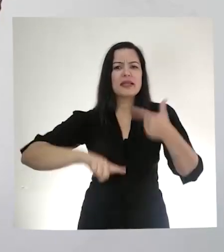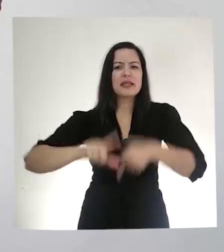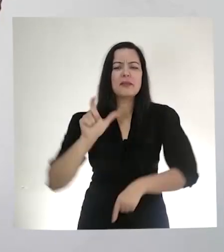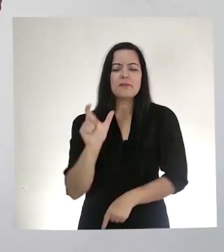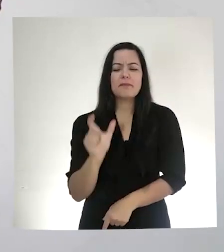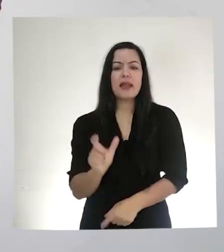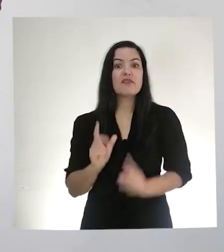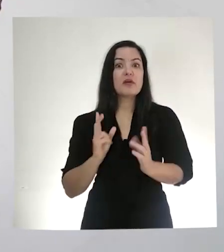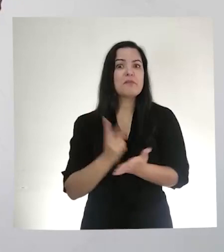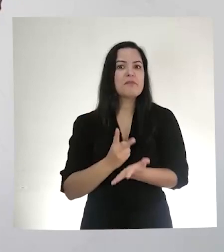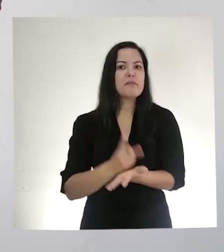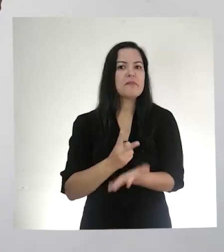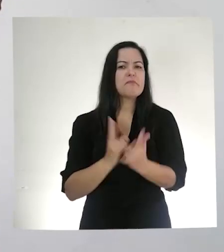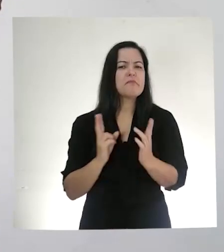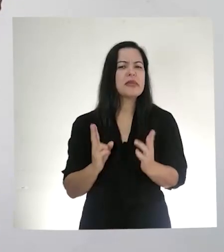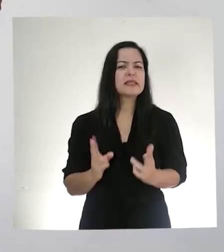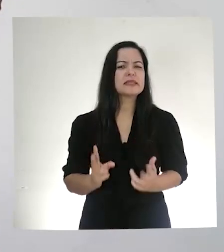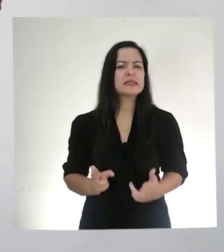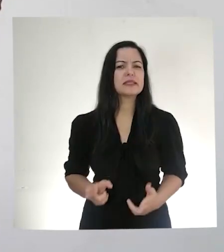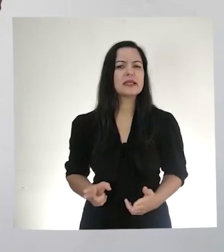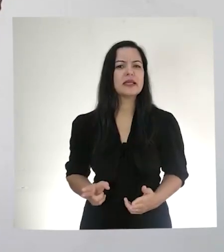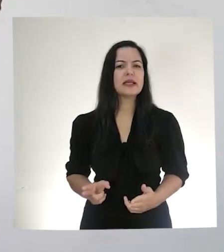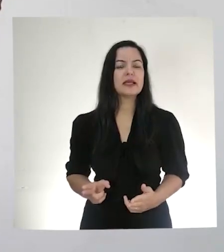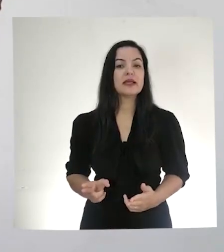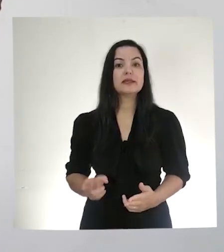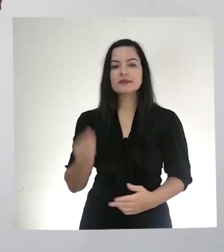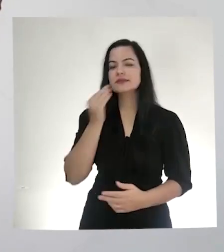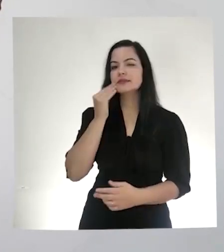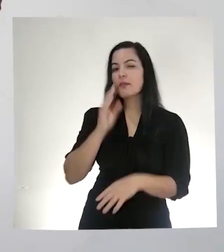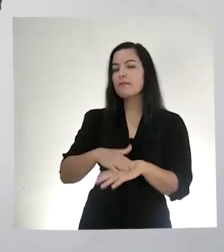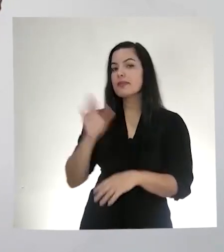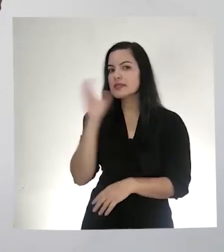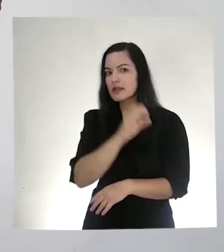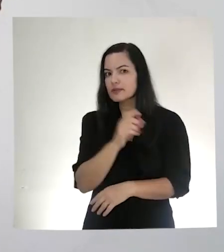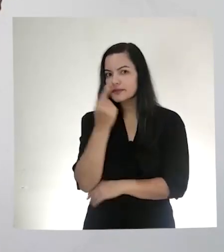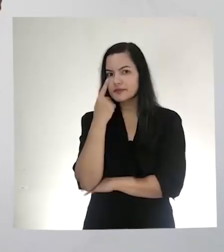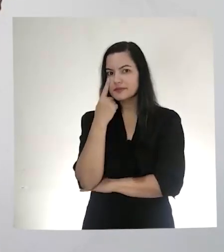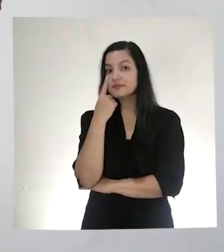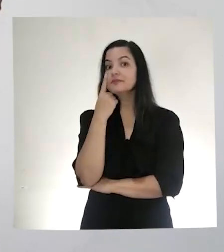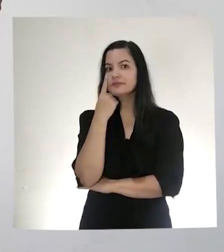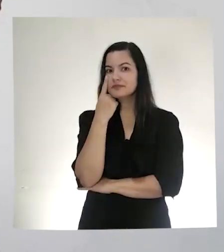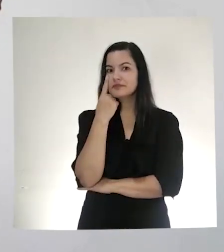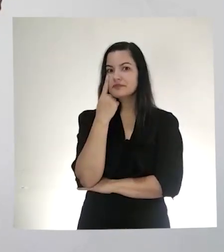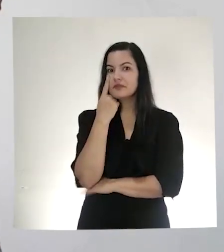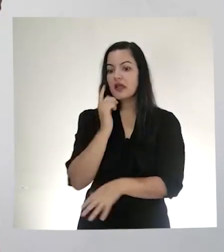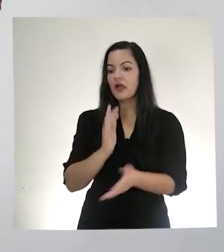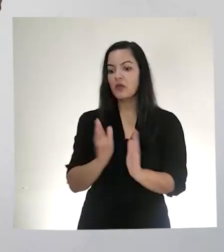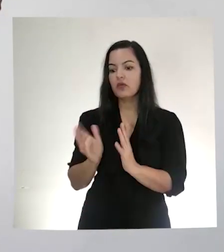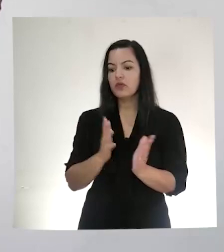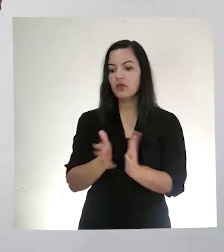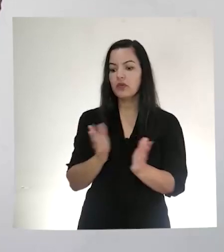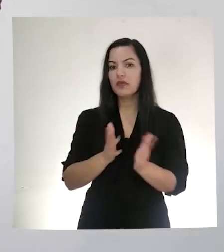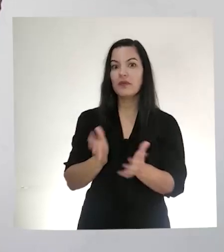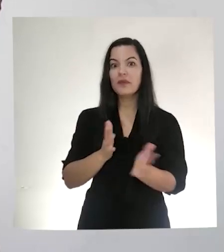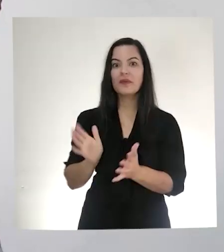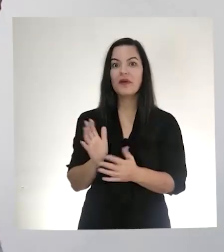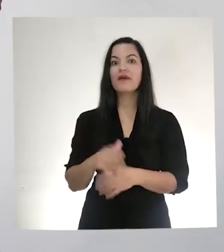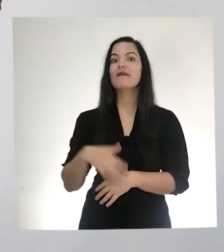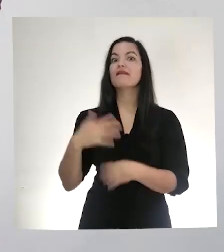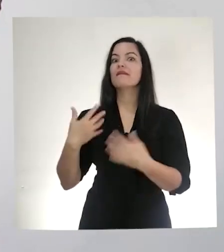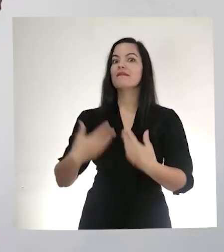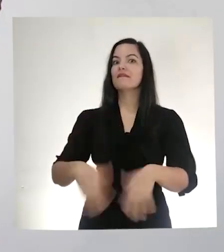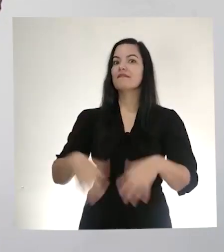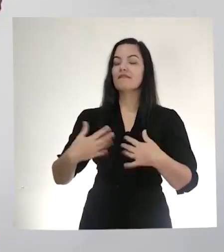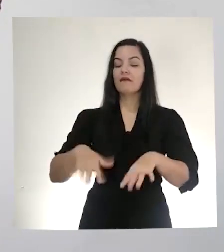palavras que nós começamos aí no exemplo, mas tenta falar mais rápido. Um pouquinho mais rápido.